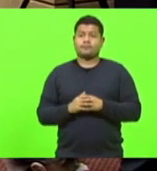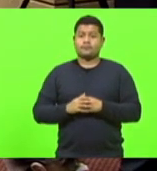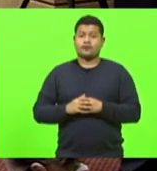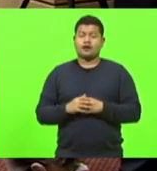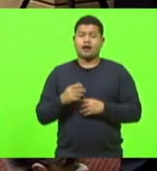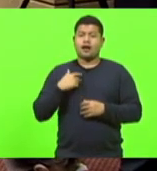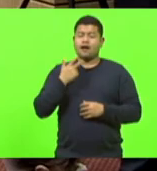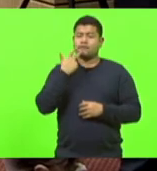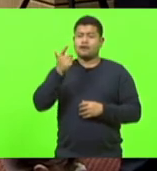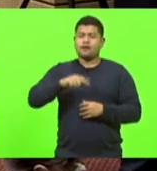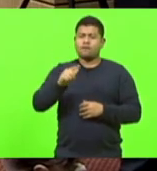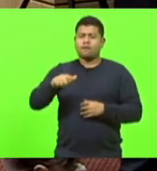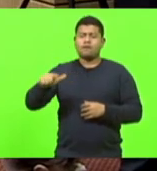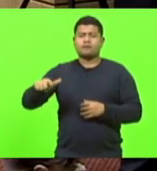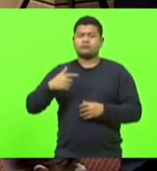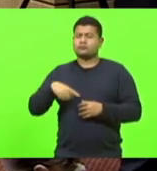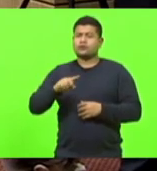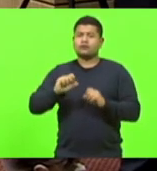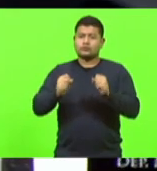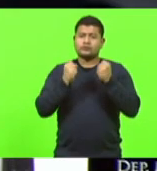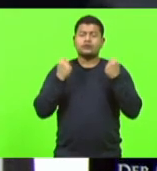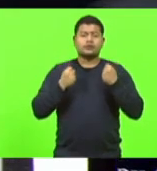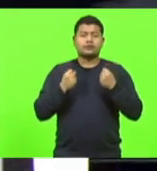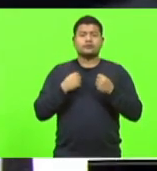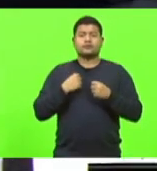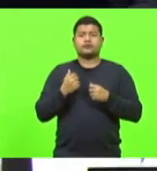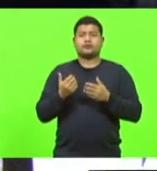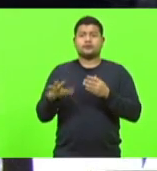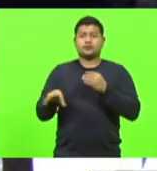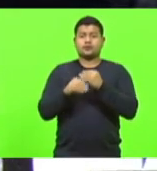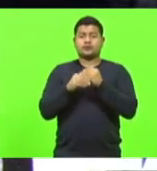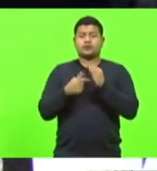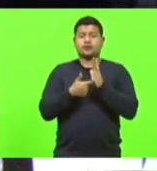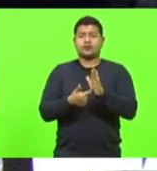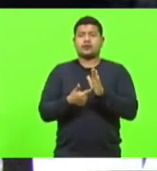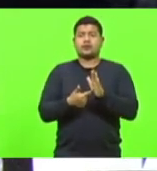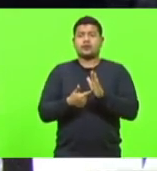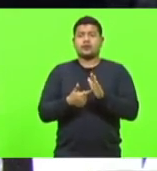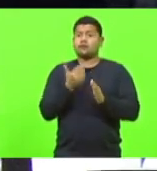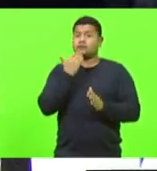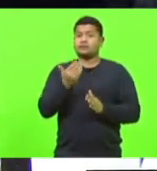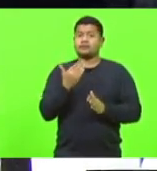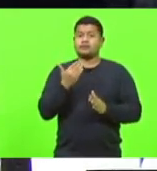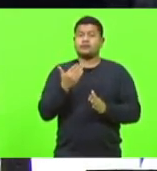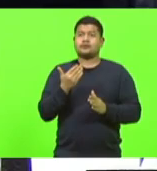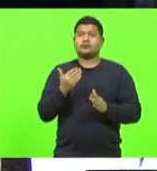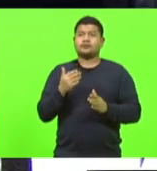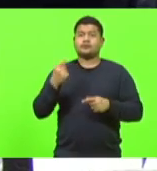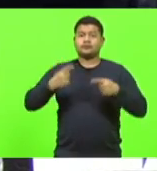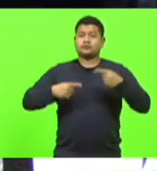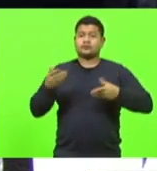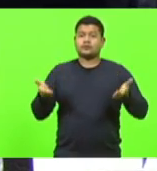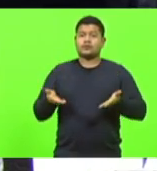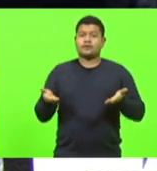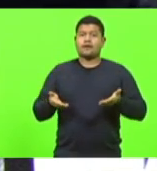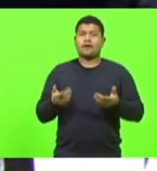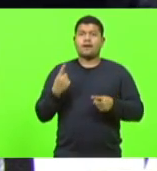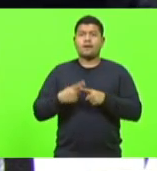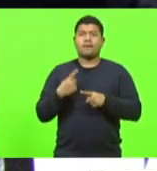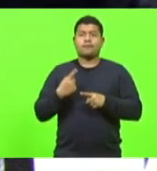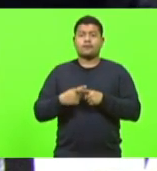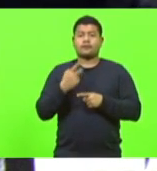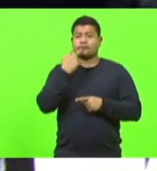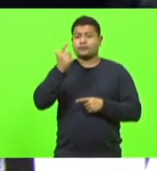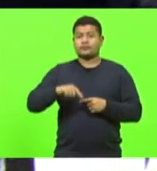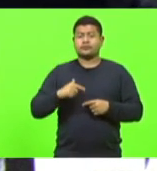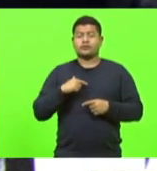repetitivo já fez a minha fala em defesa da emenda é apresentado o requerimento apresentado aqui para discussão porque repito